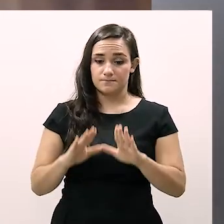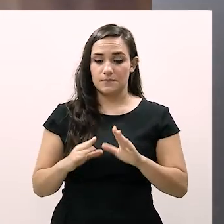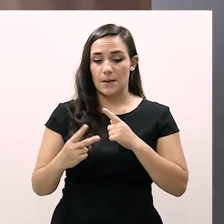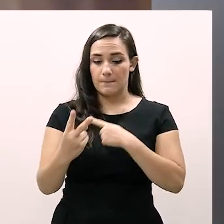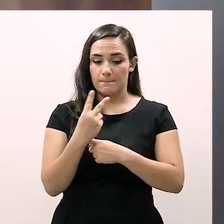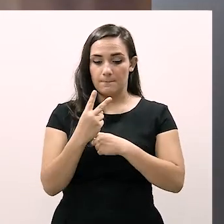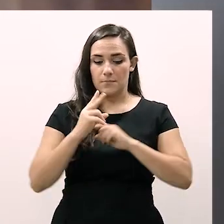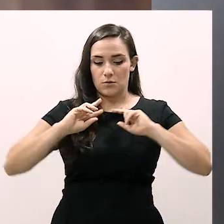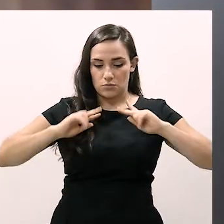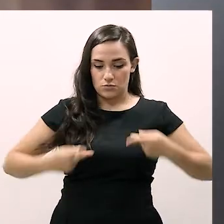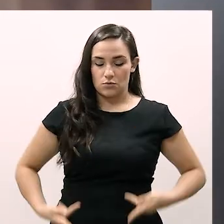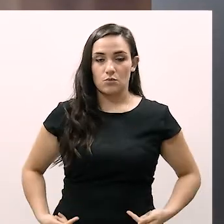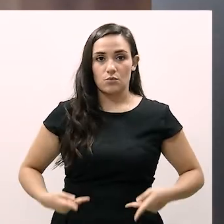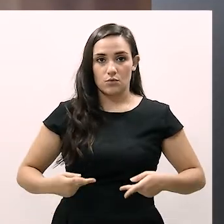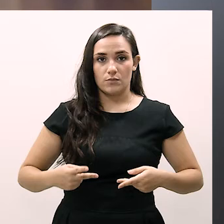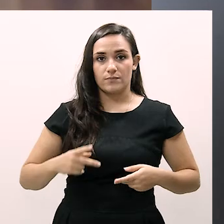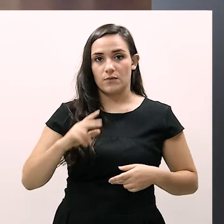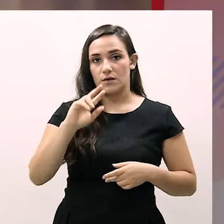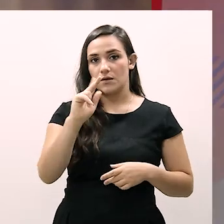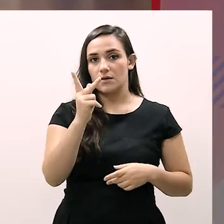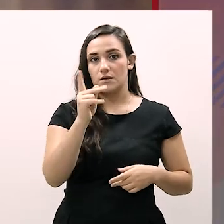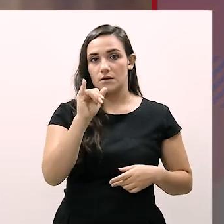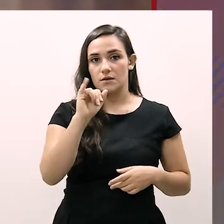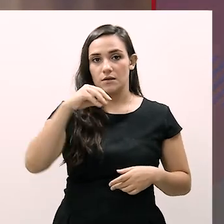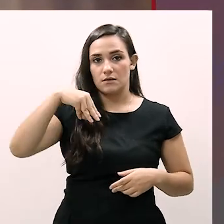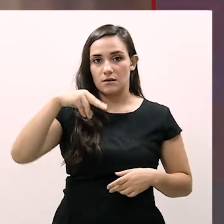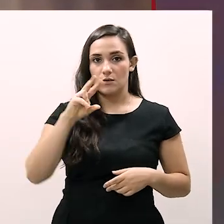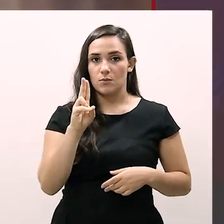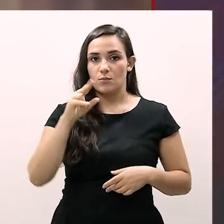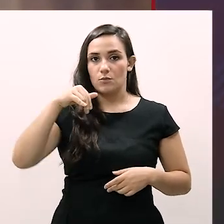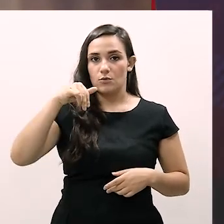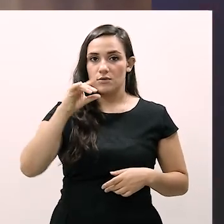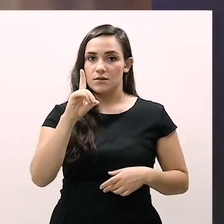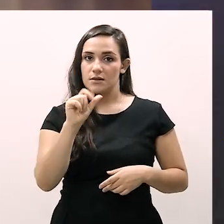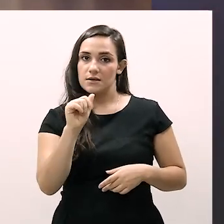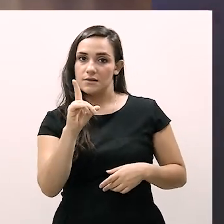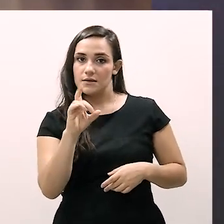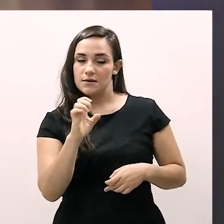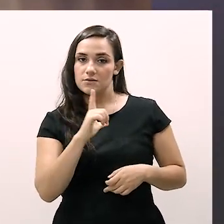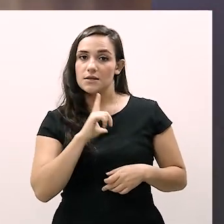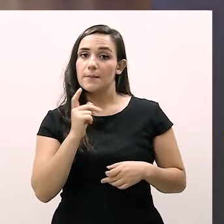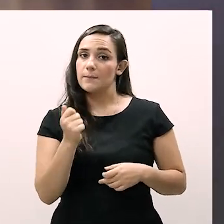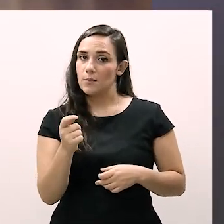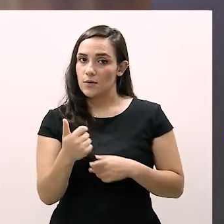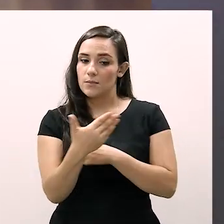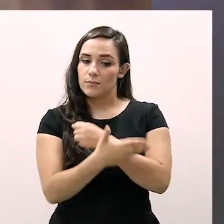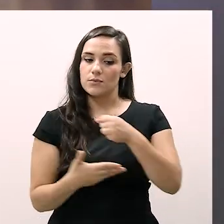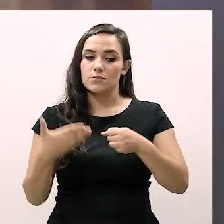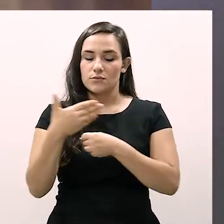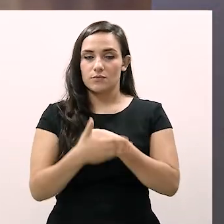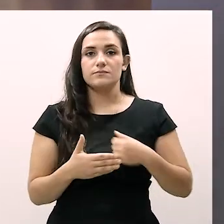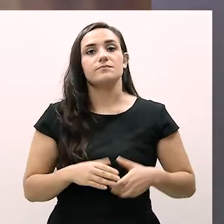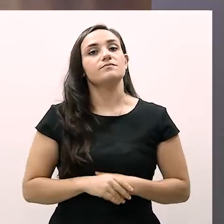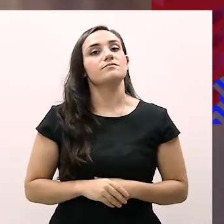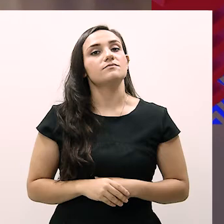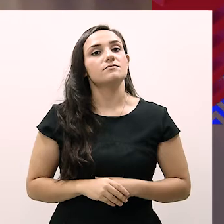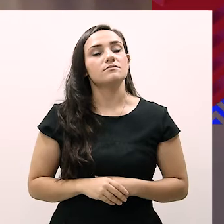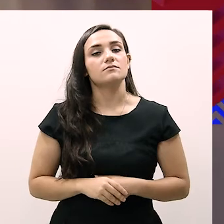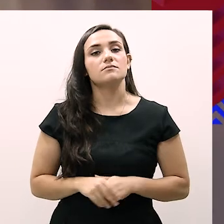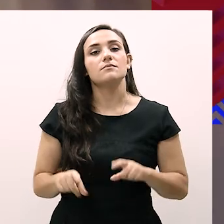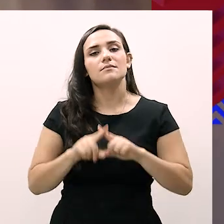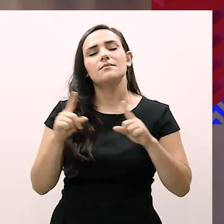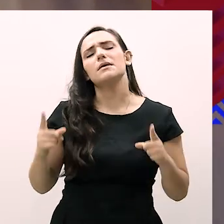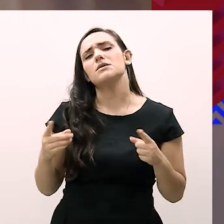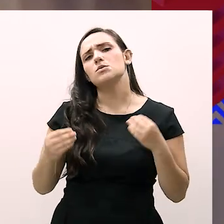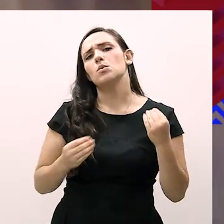apenas à questão imunidade, da mesma maneira que esses doentes têm uma imunidade menor, se questiona